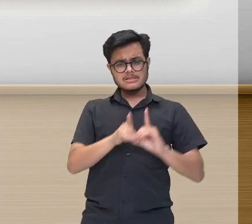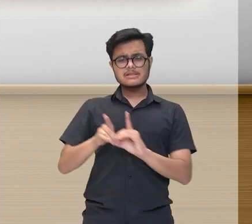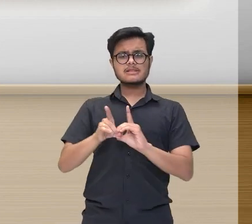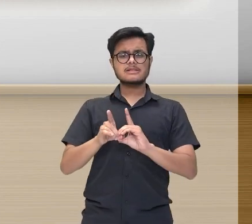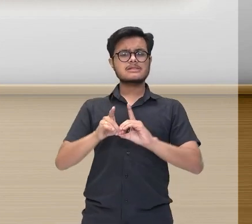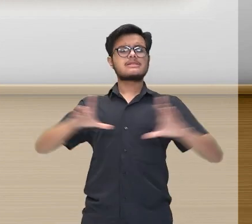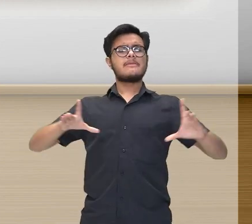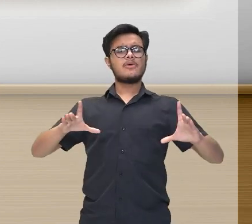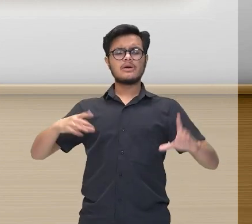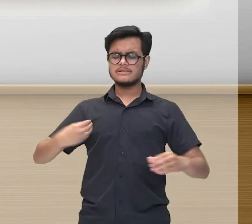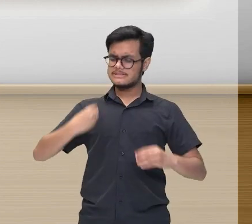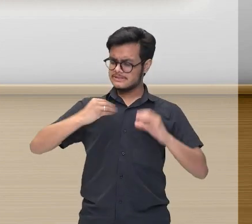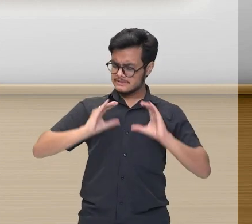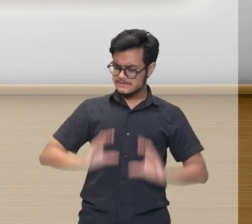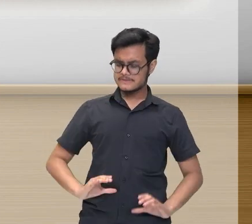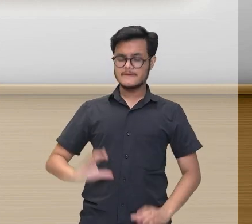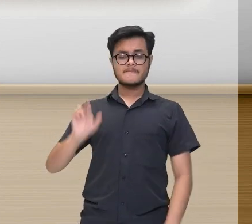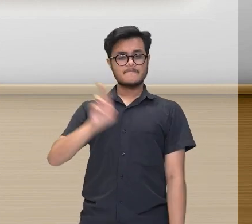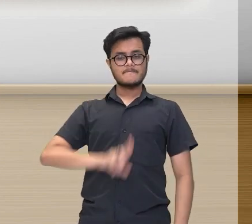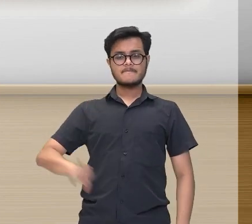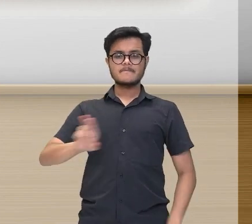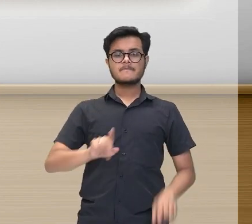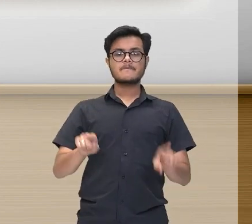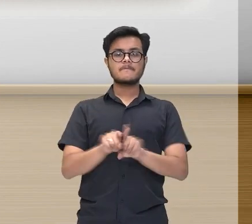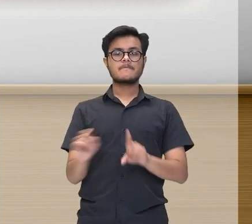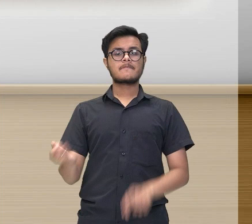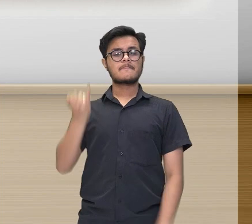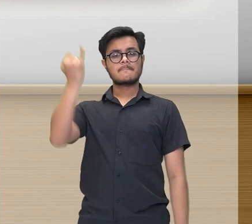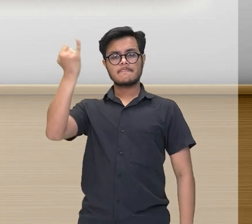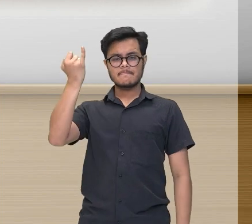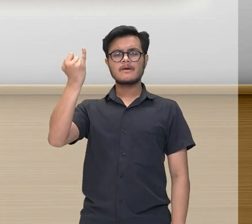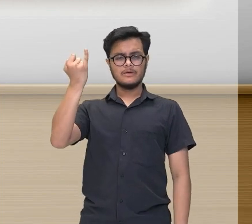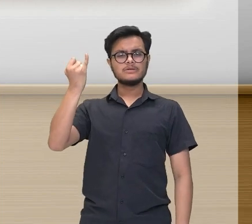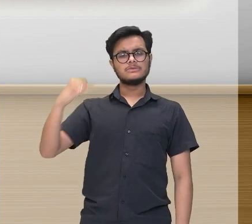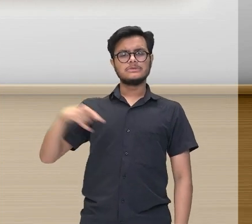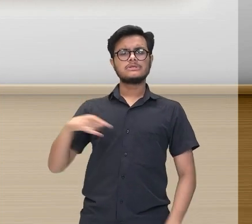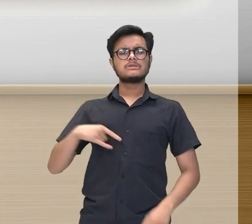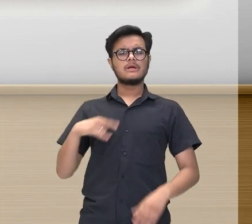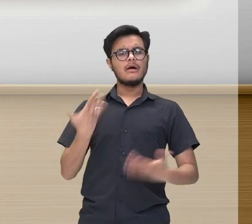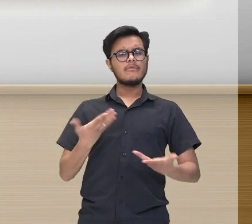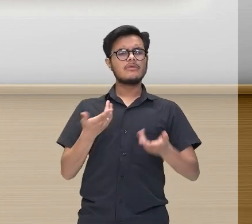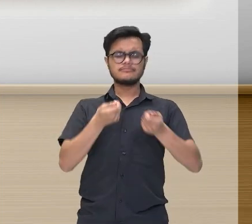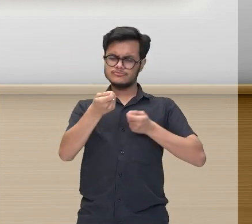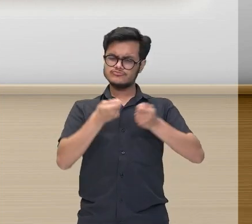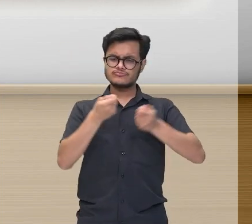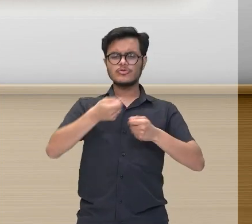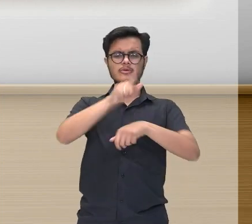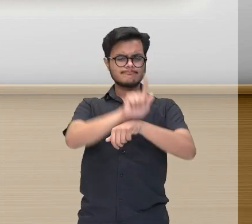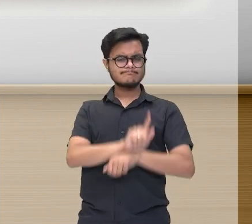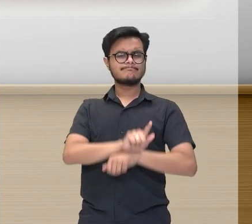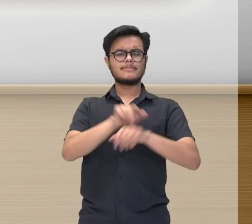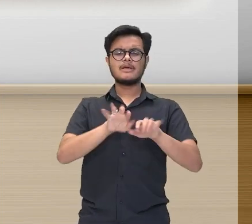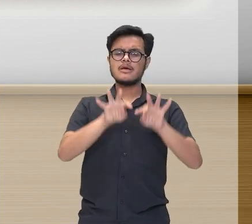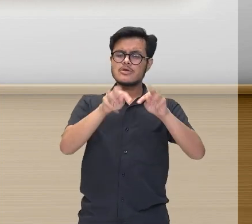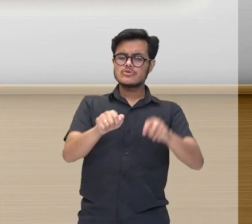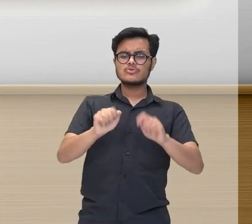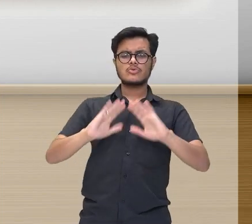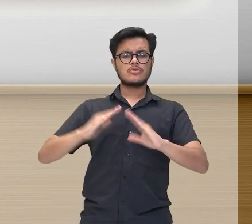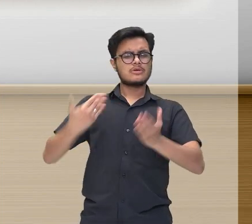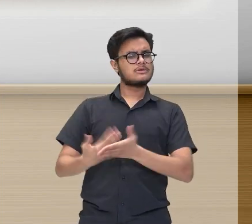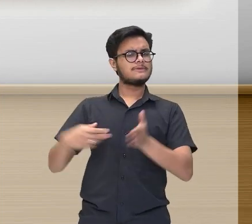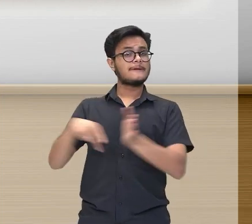da cidadania, constituindo-se importante órgão de apoio à gestão. Então, vou frisar novamente aqui, tá? Ele é